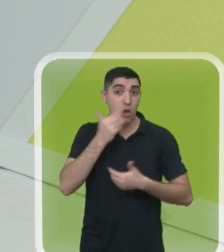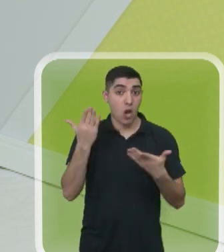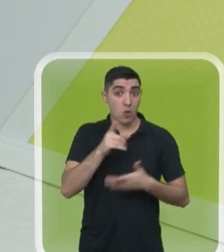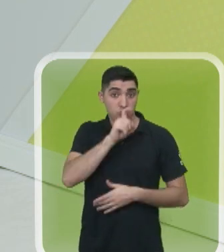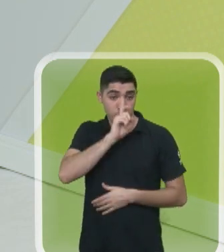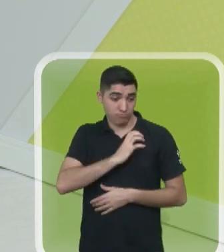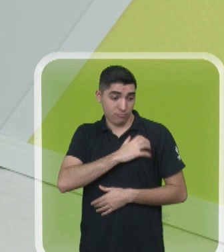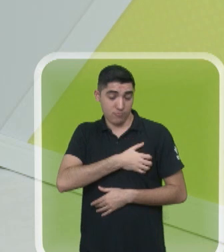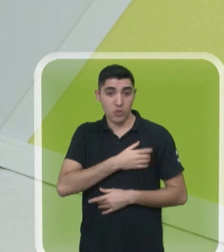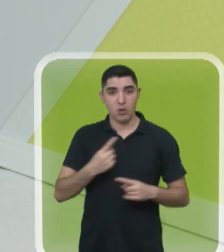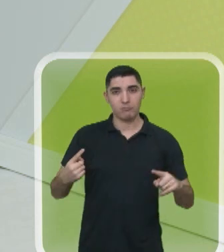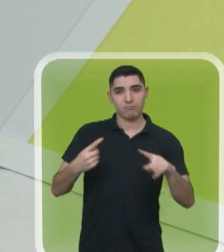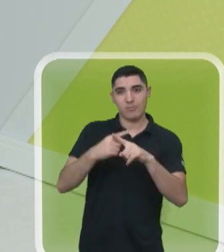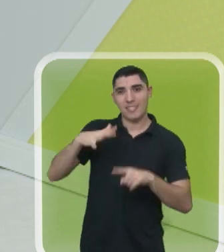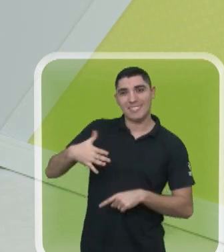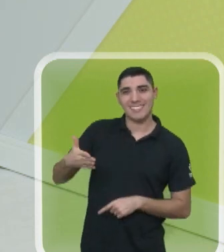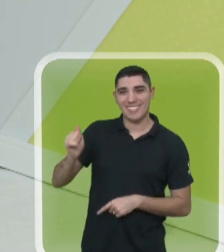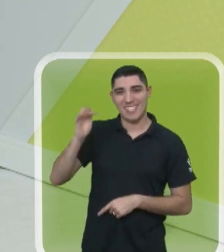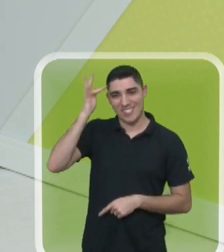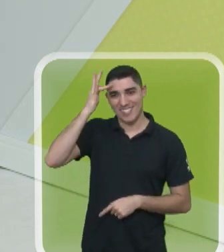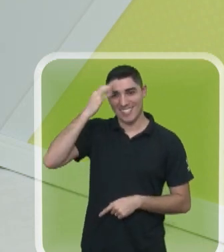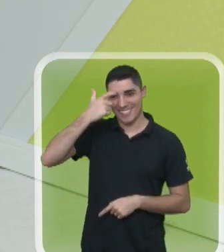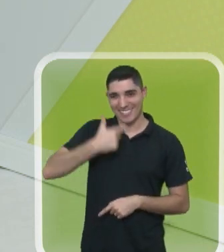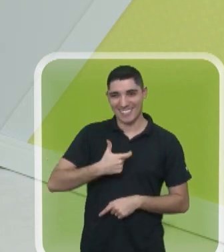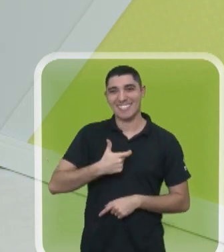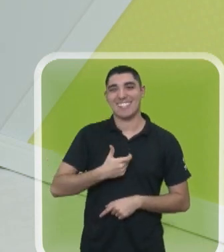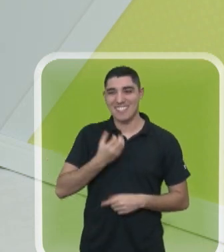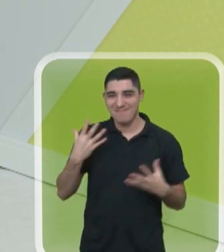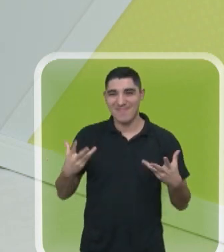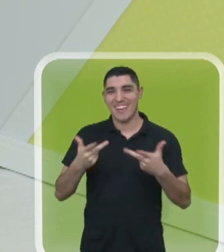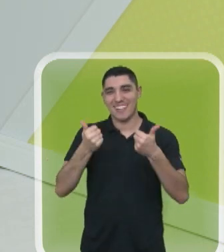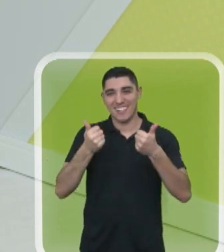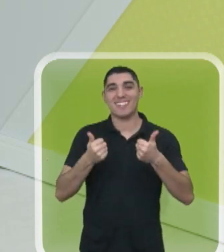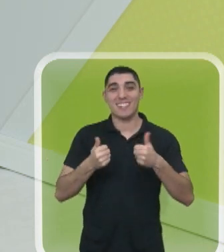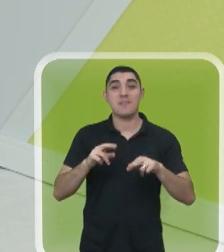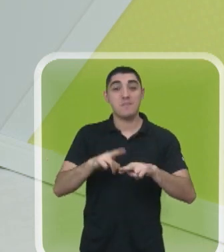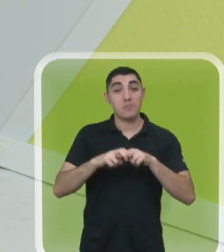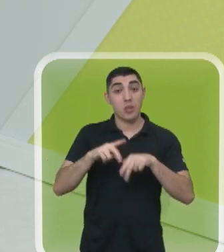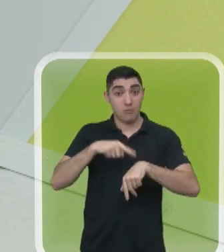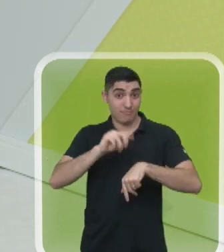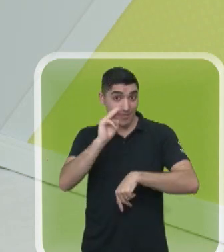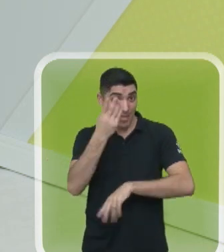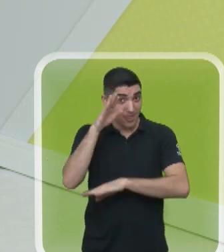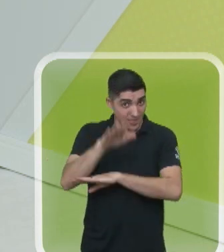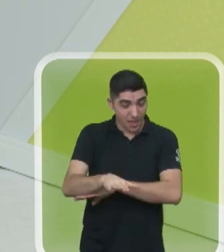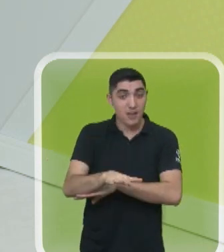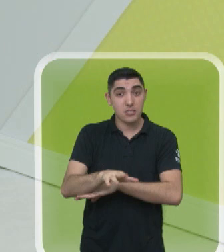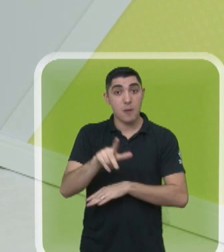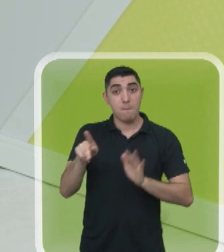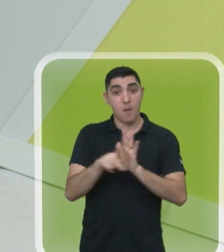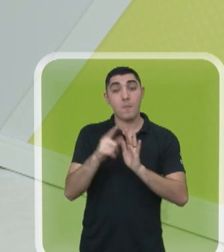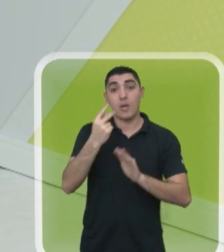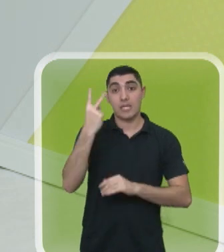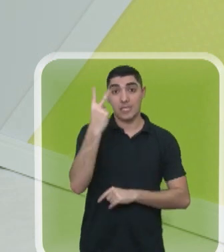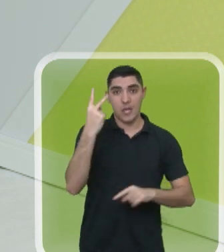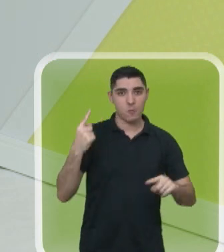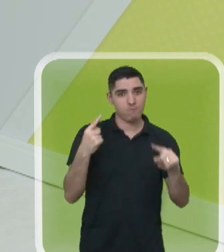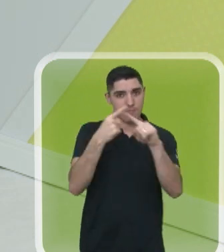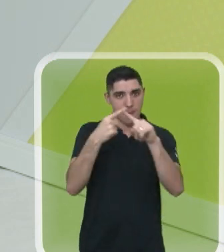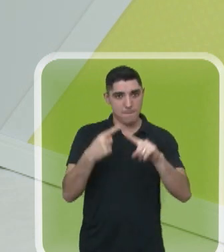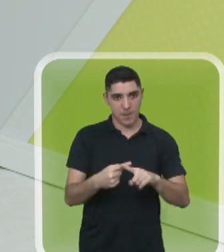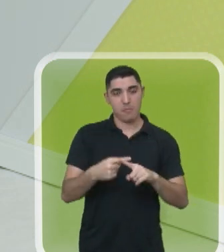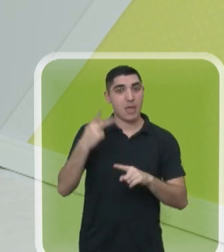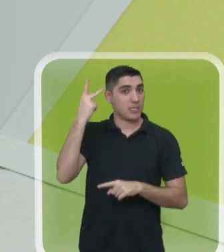hoje contra as Sereias da Vila. O time do nosso Luiz aqui, que beleza, hein? Daqui a pouco, às 15h, jogo válido pela 2ª rodada do